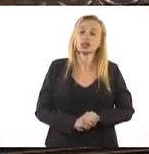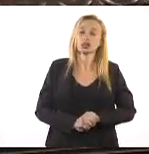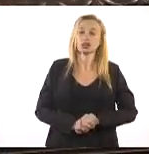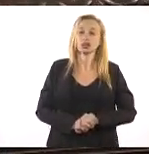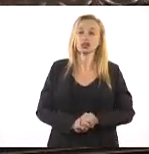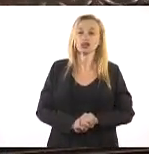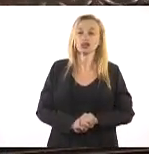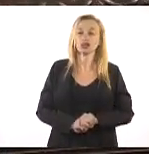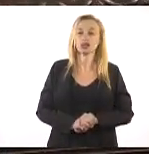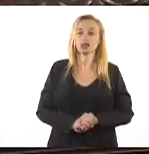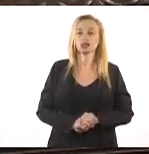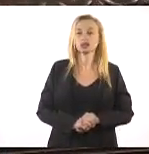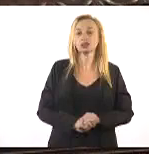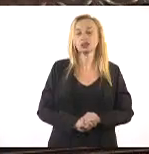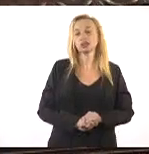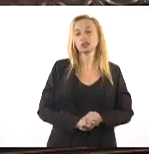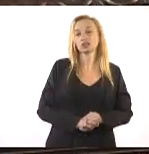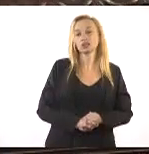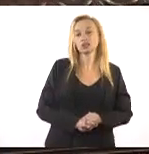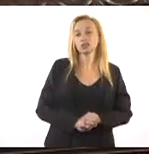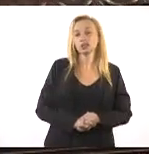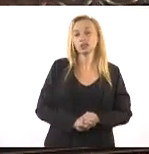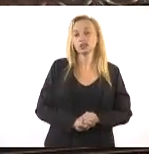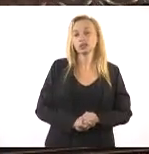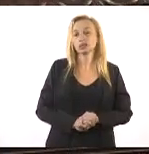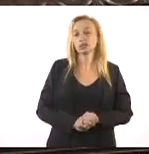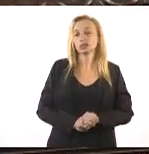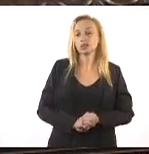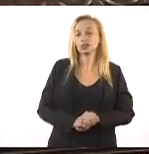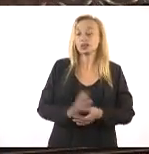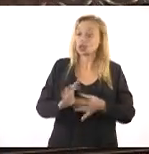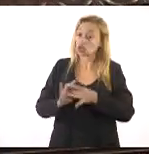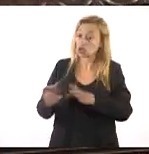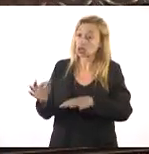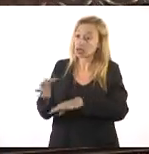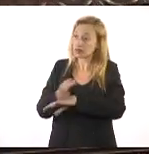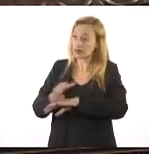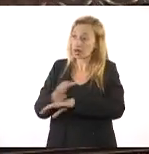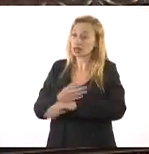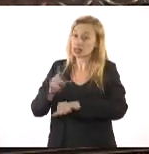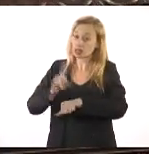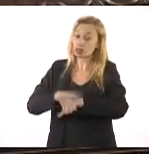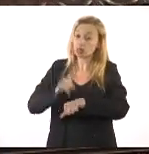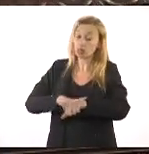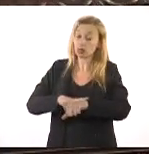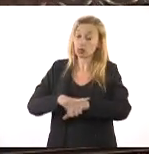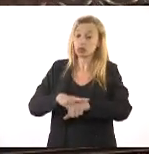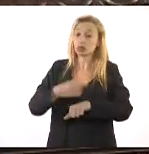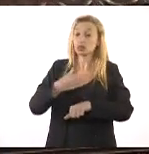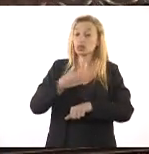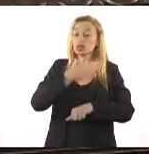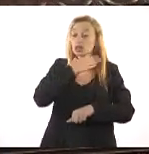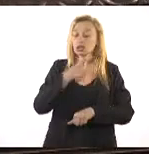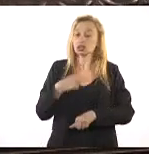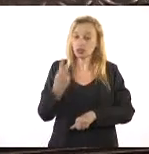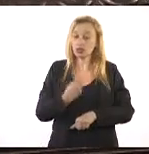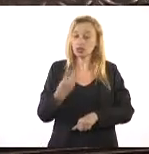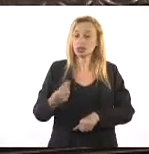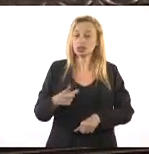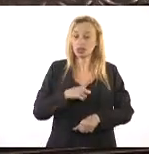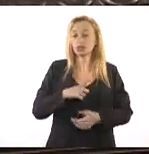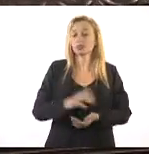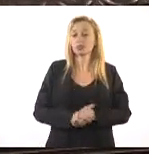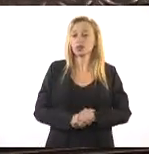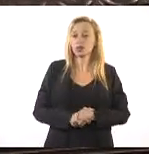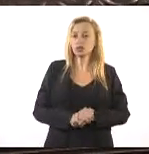de ser colocado em casa, de férias, nesse momento crítico que a gente passa.